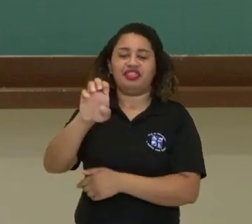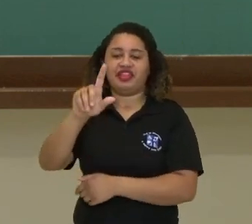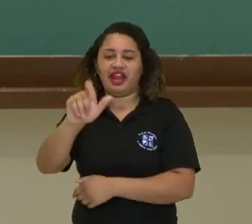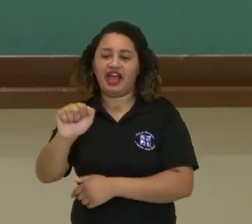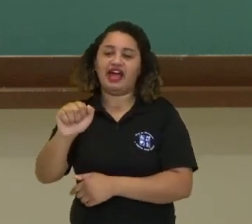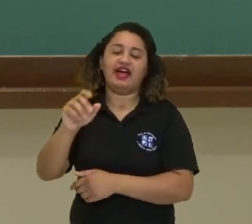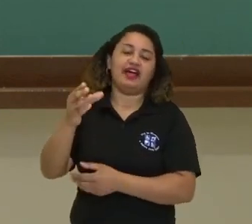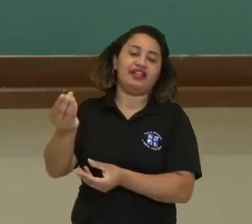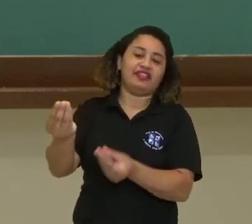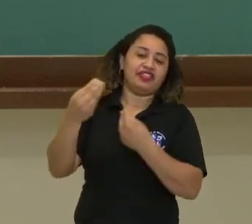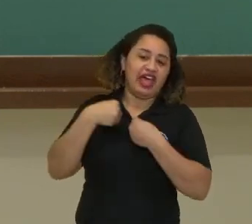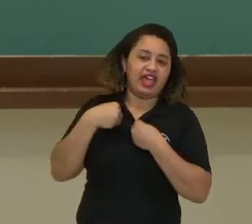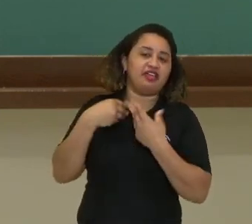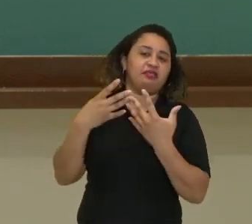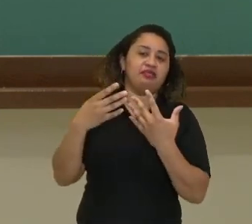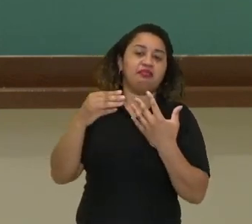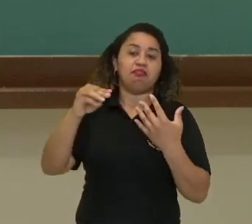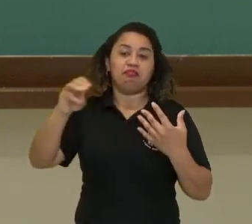dei-me,